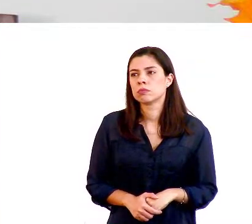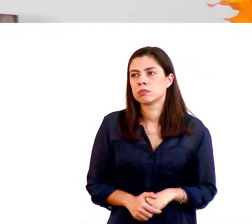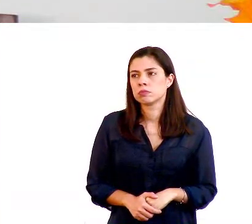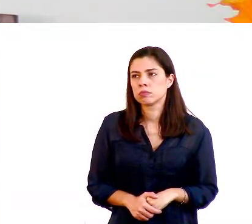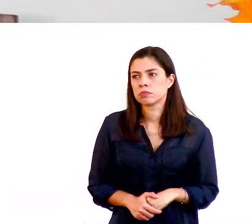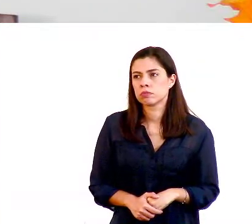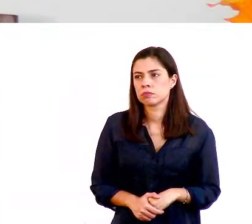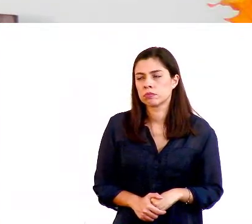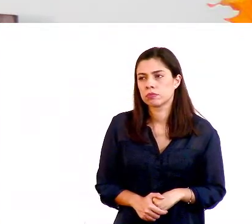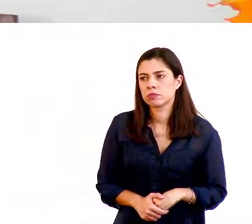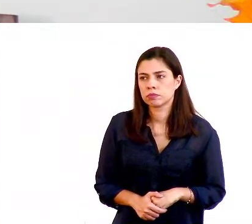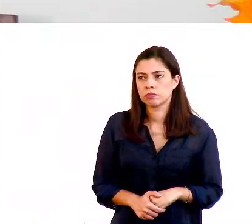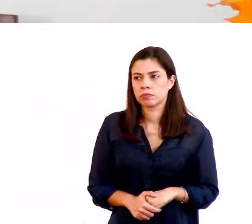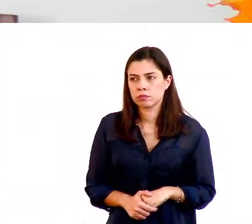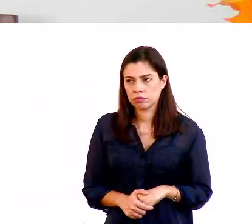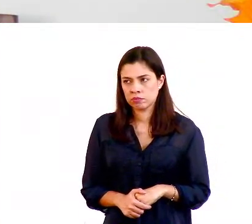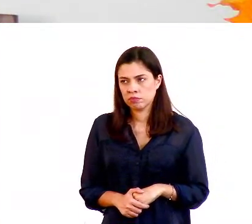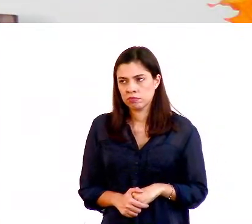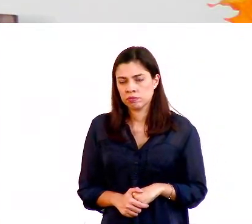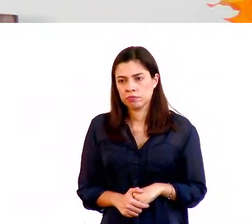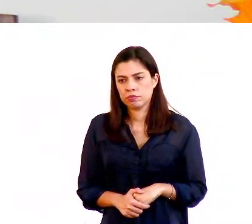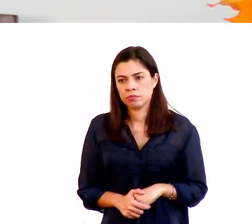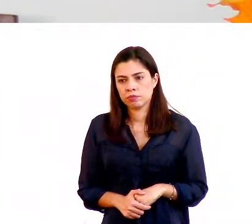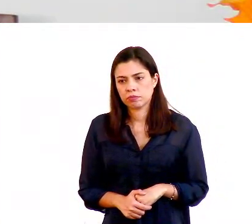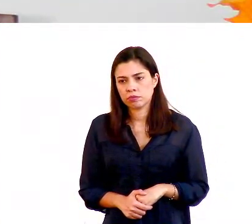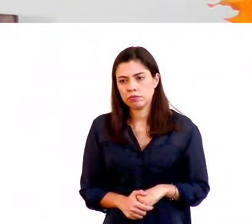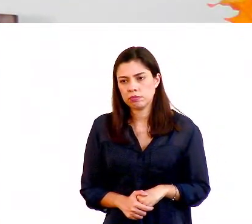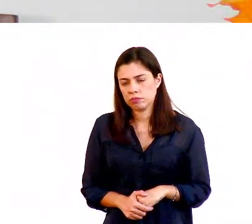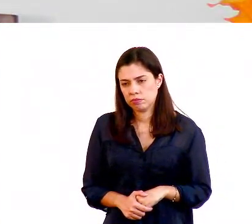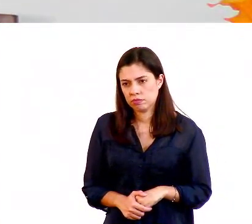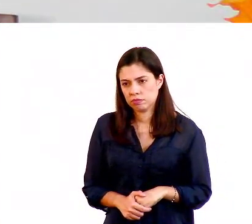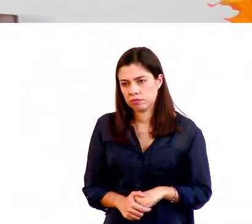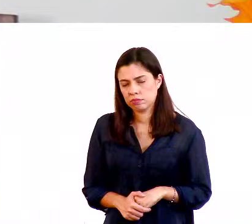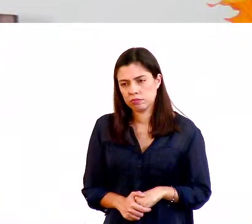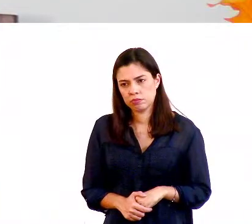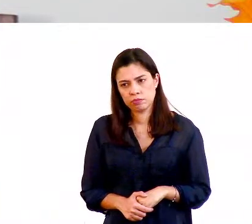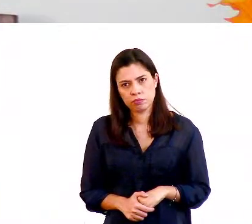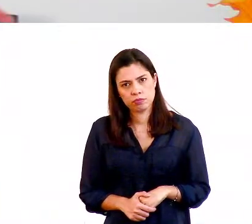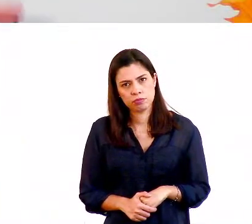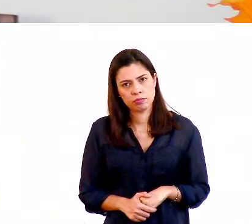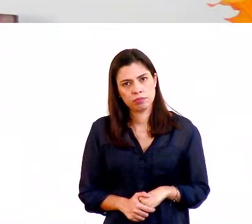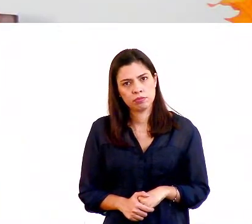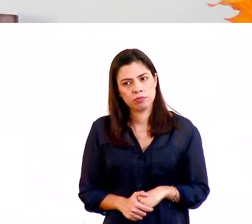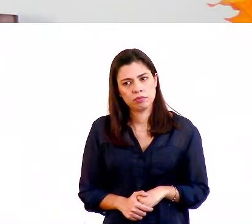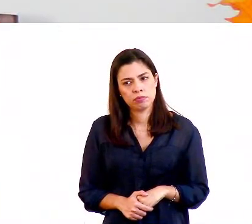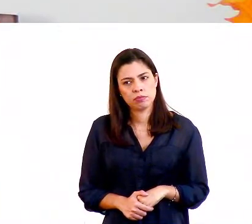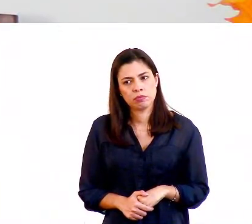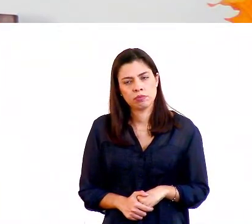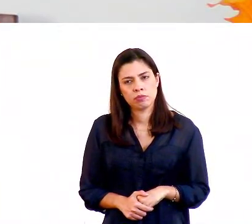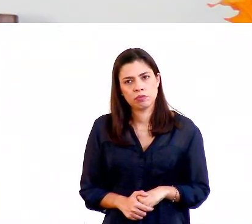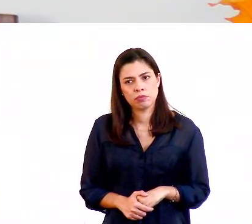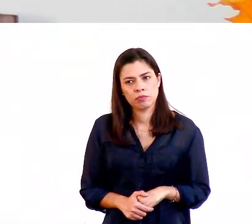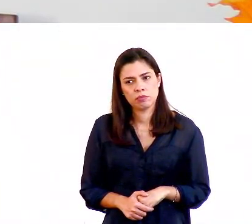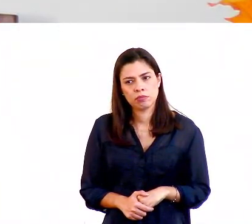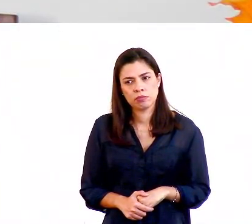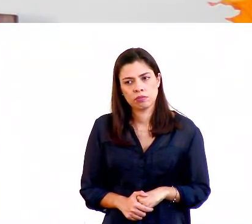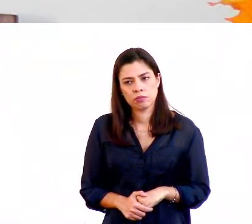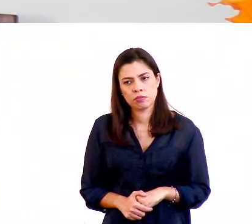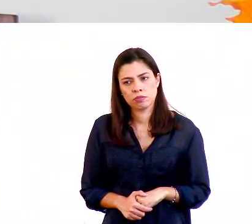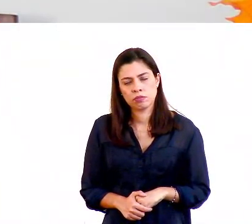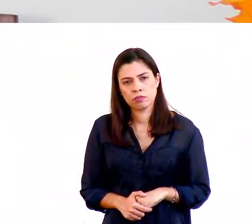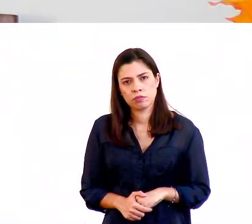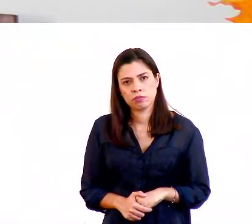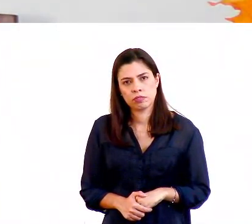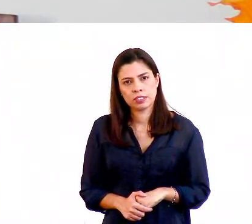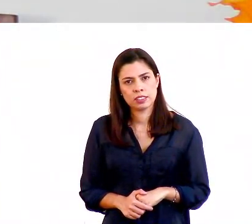Promessa de quem? Minha? Sua? De Abraão? Não, é a promessa de Deus. Deus prometeu. Ora, se Deus prometeu,